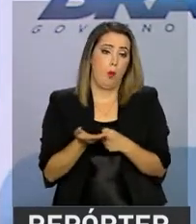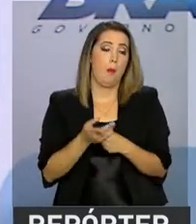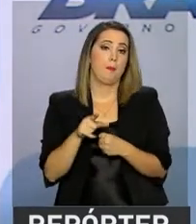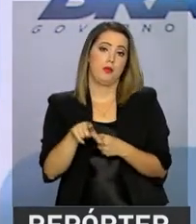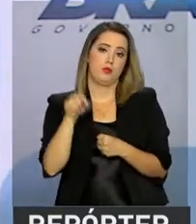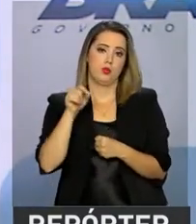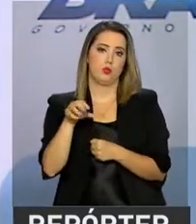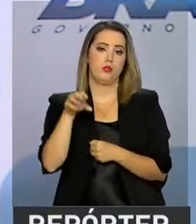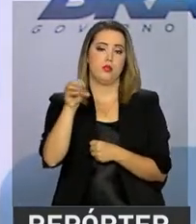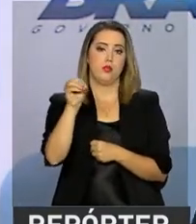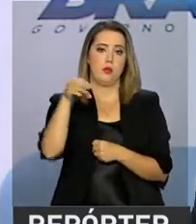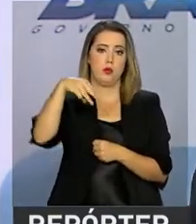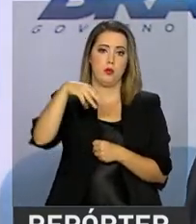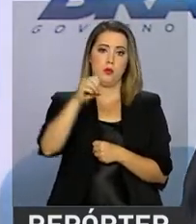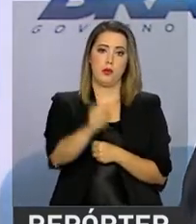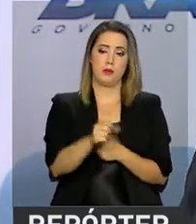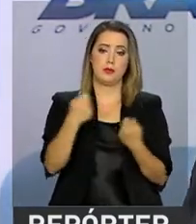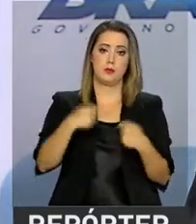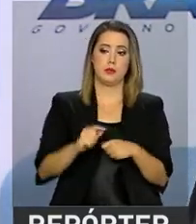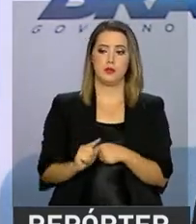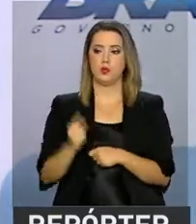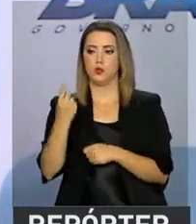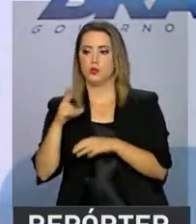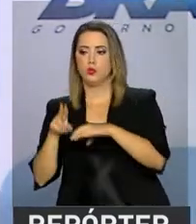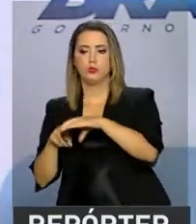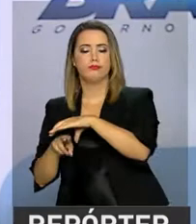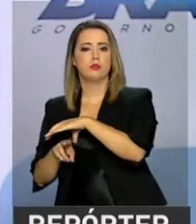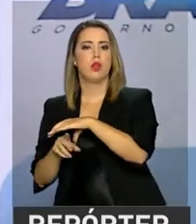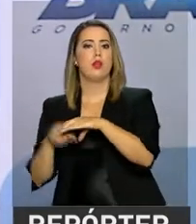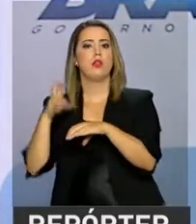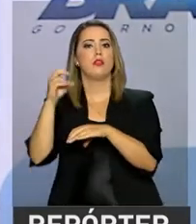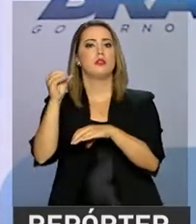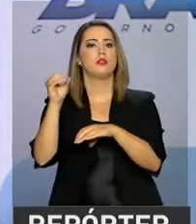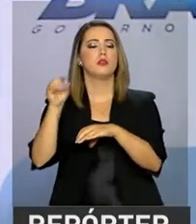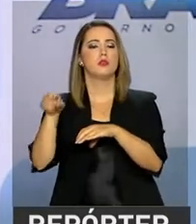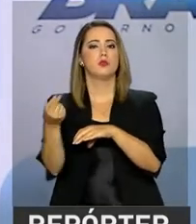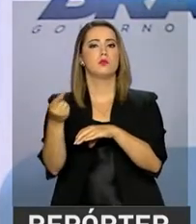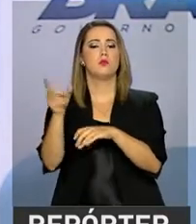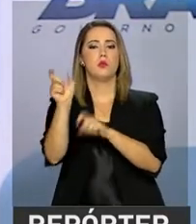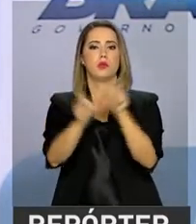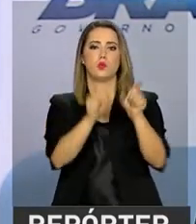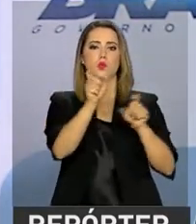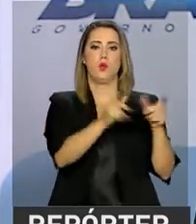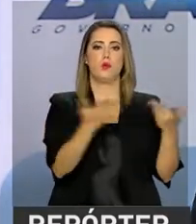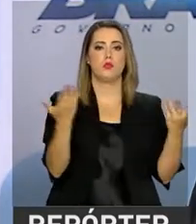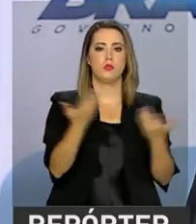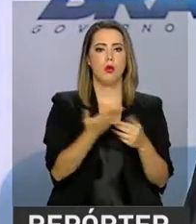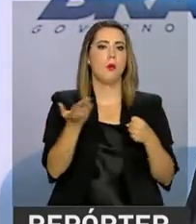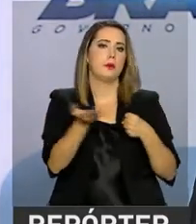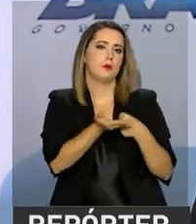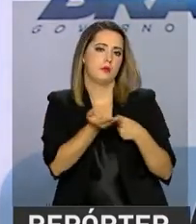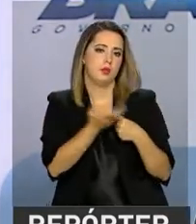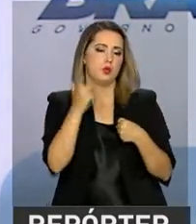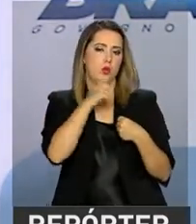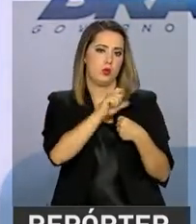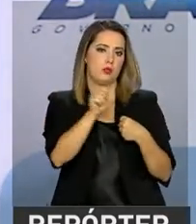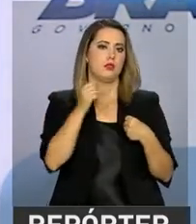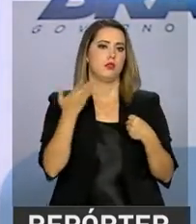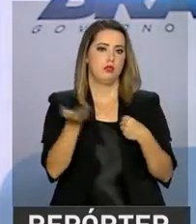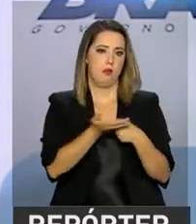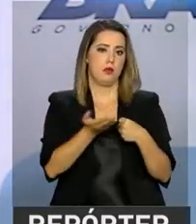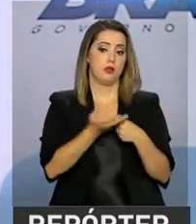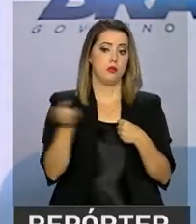oms de um equipamento para cada 500 mil habitantes estamos tentando alcançar essa média implantando novos serviços